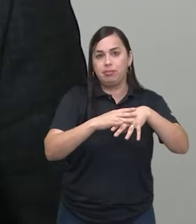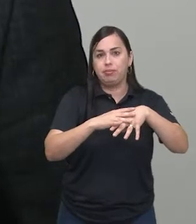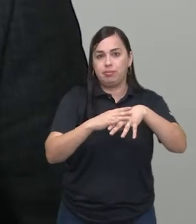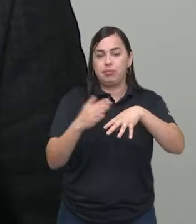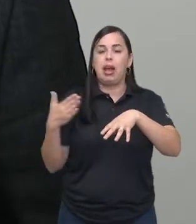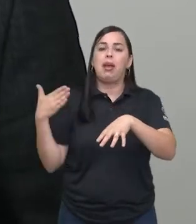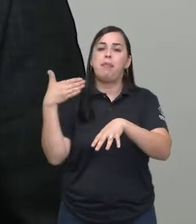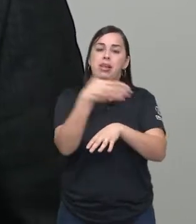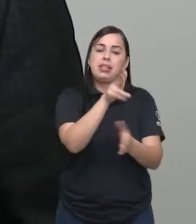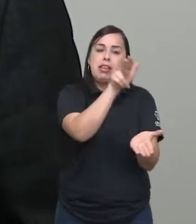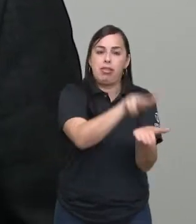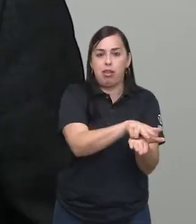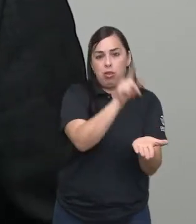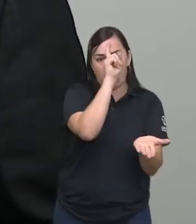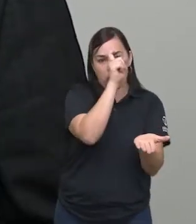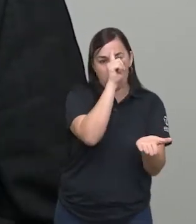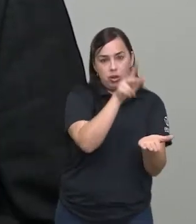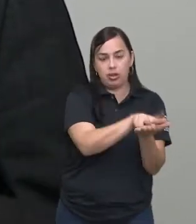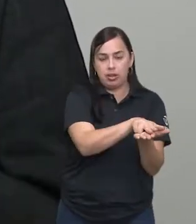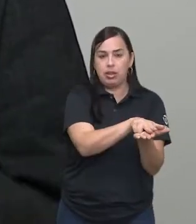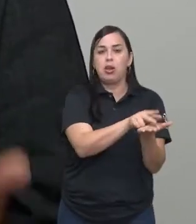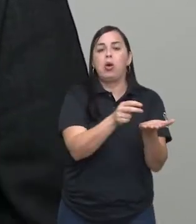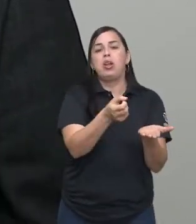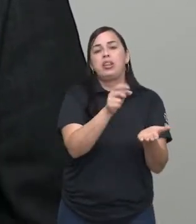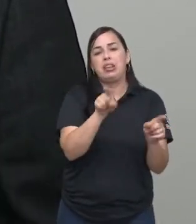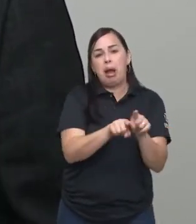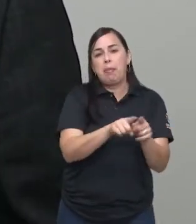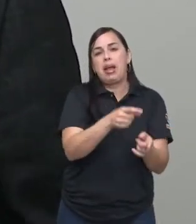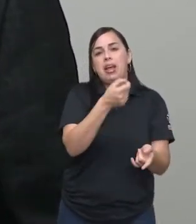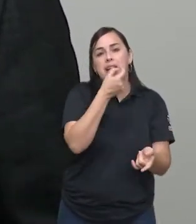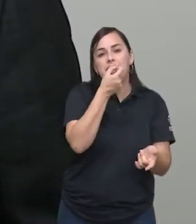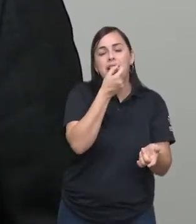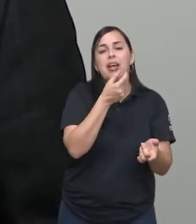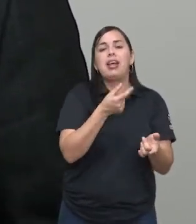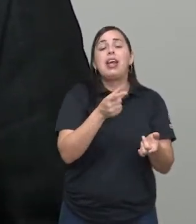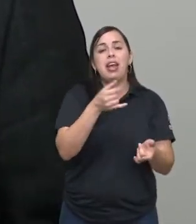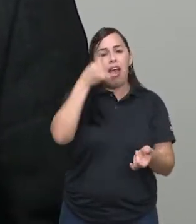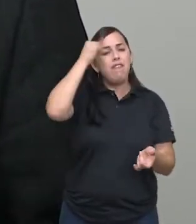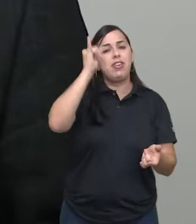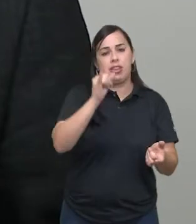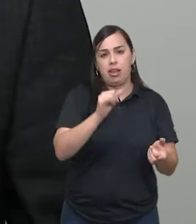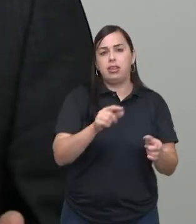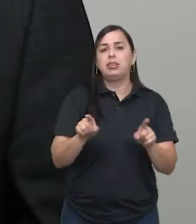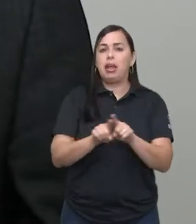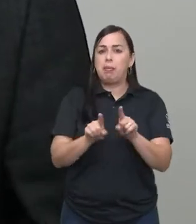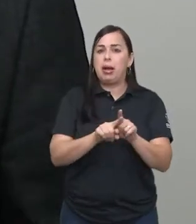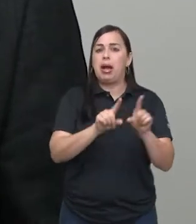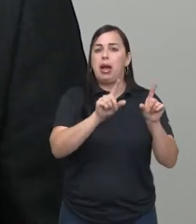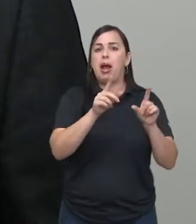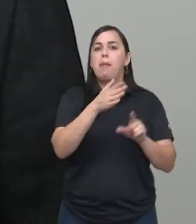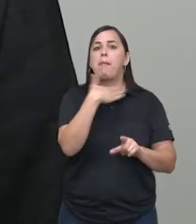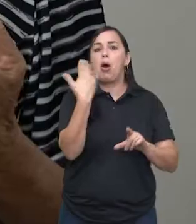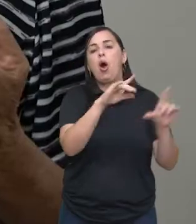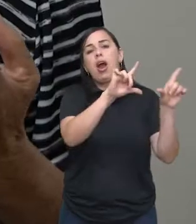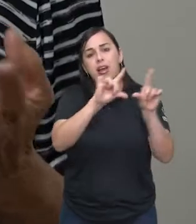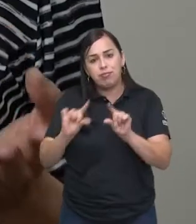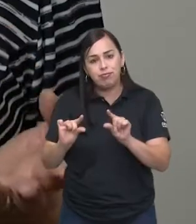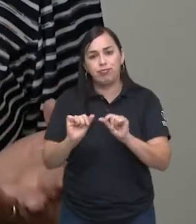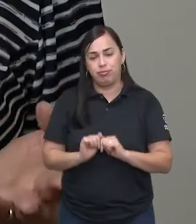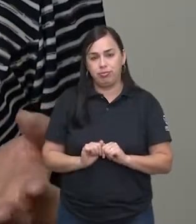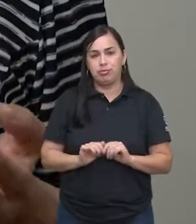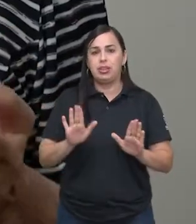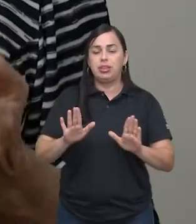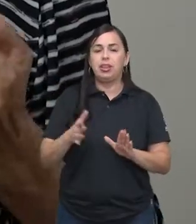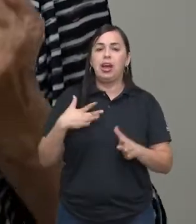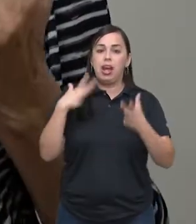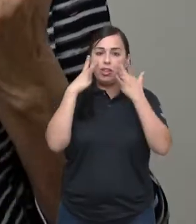haja necessidade de internação, utilização de medicação e, inclusive, reduzindo o risco de mortalidade. Nós temos aí que